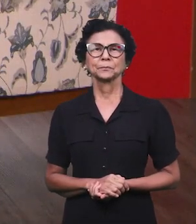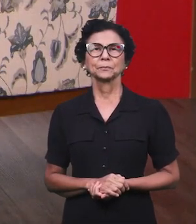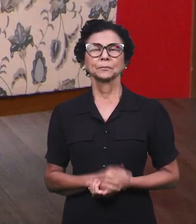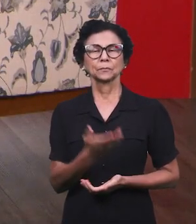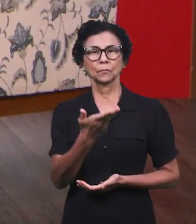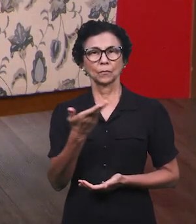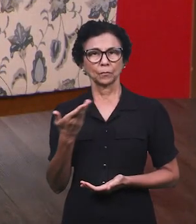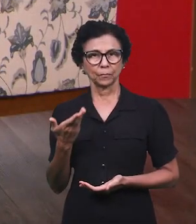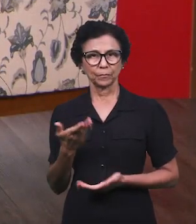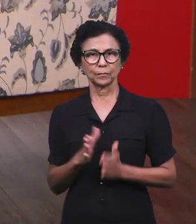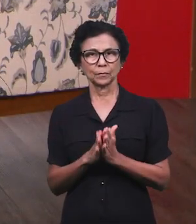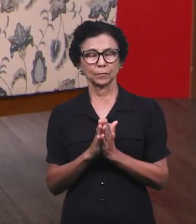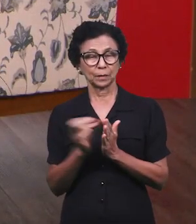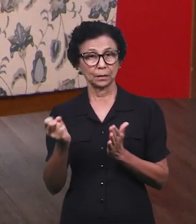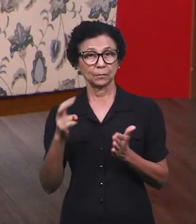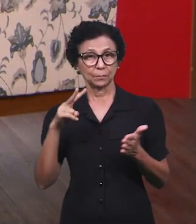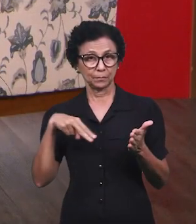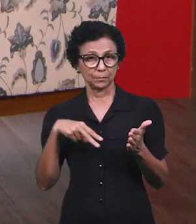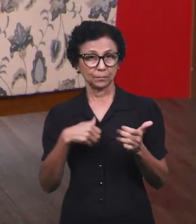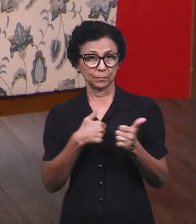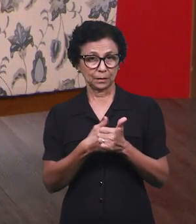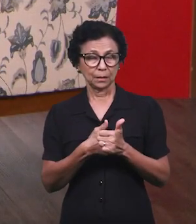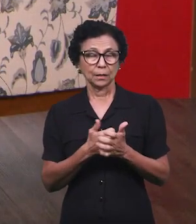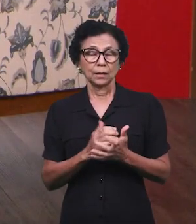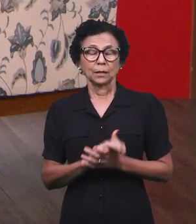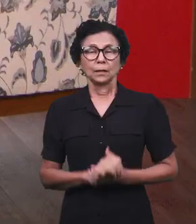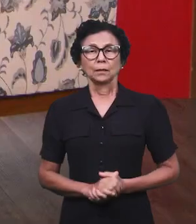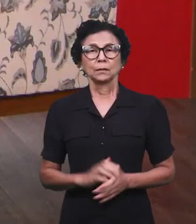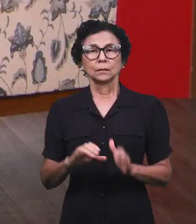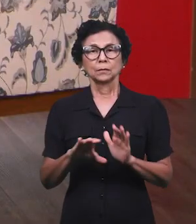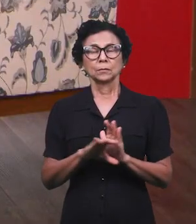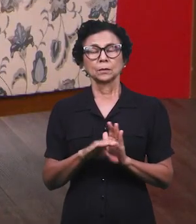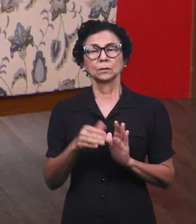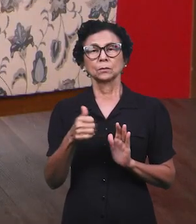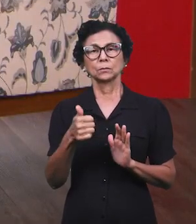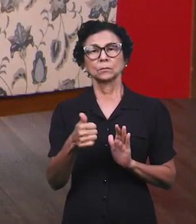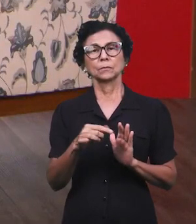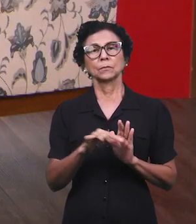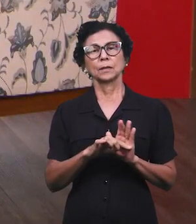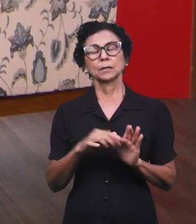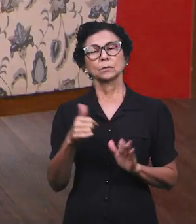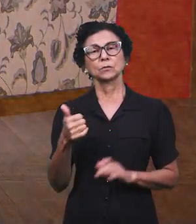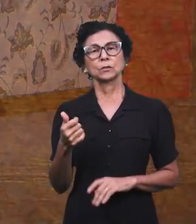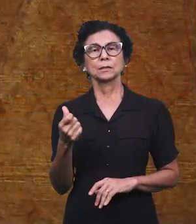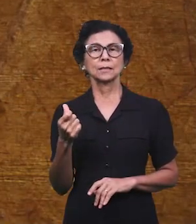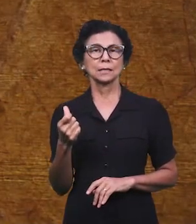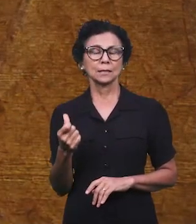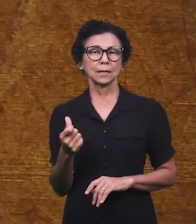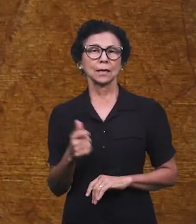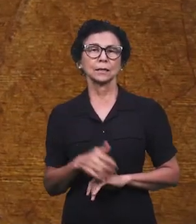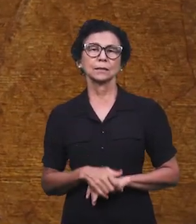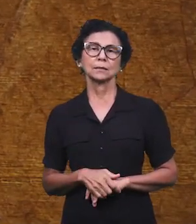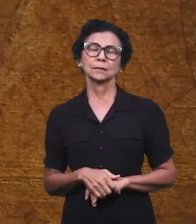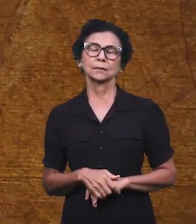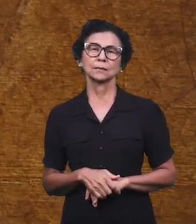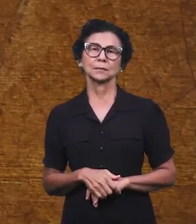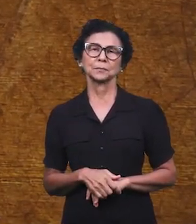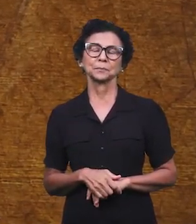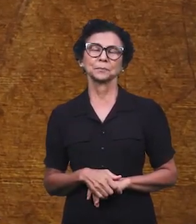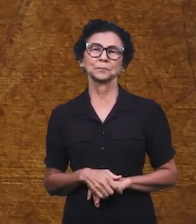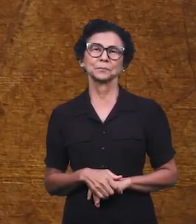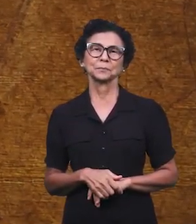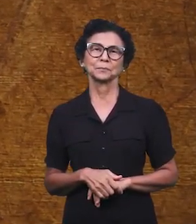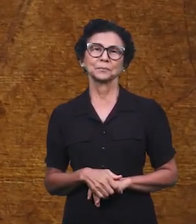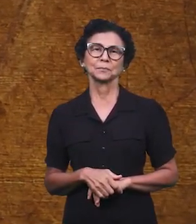até pegar sua Bíblia ou acompanhar conosco, no primeiro capítulo, no verso 16 do livro de Ruth, que diz desta